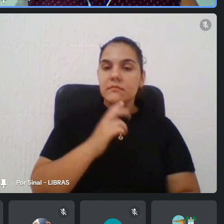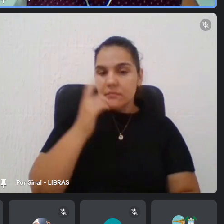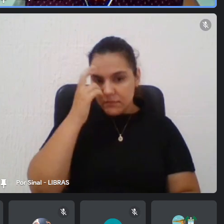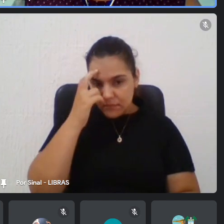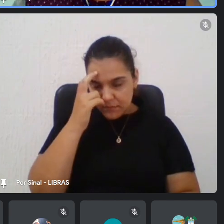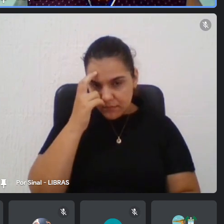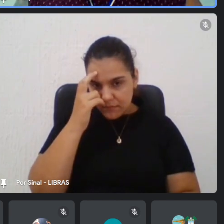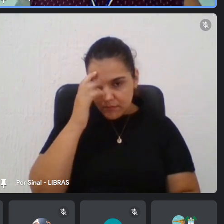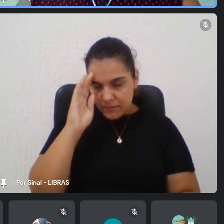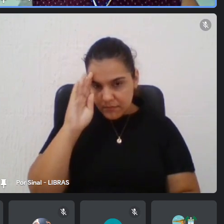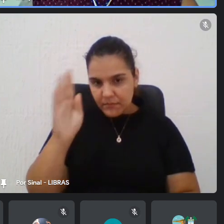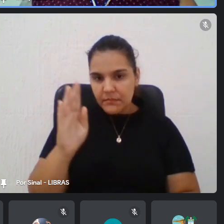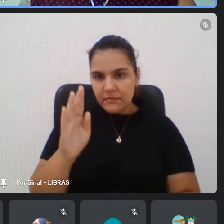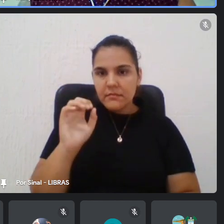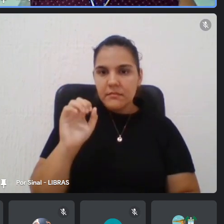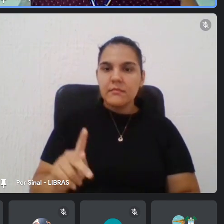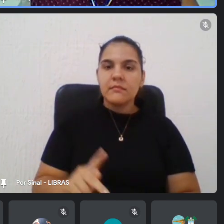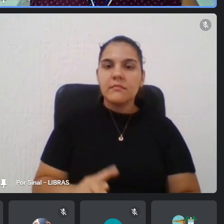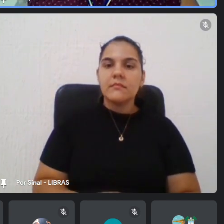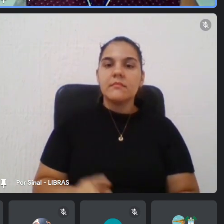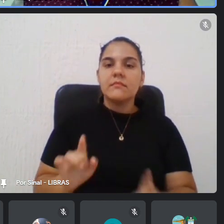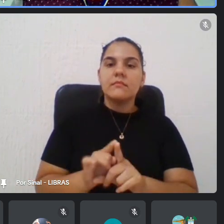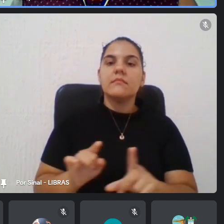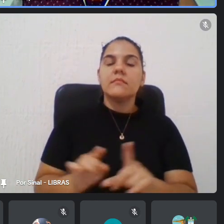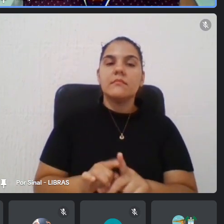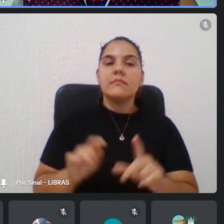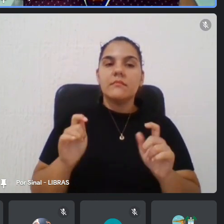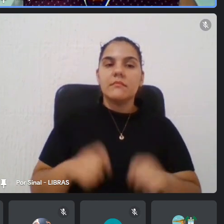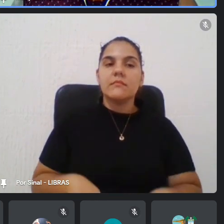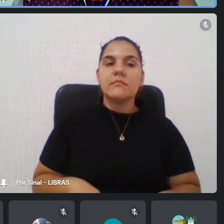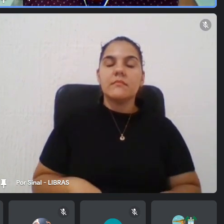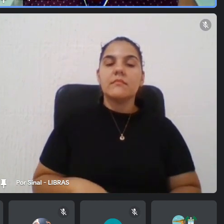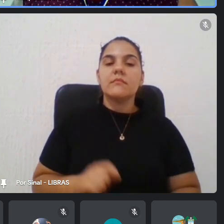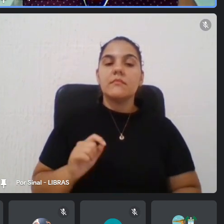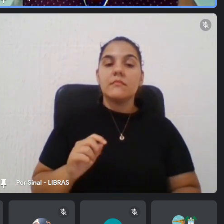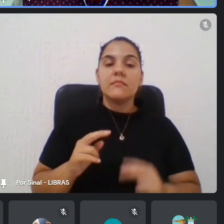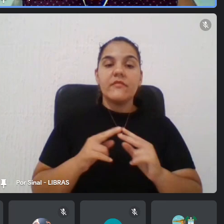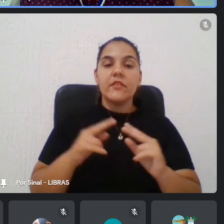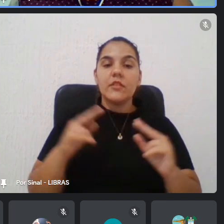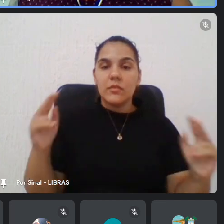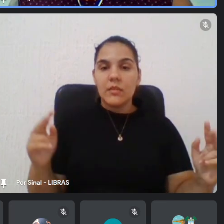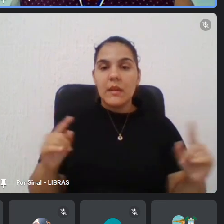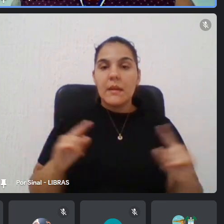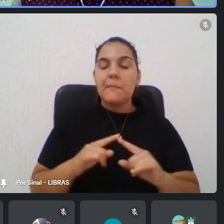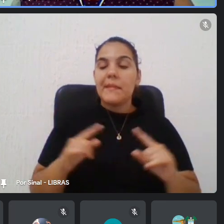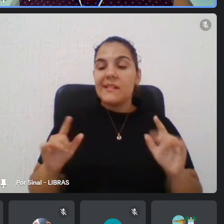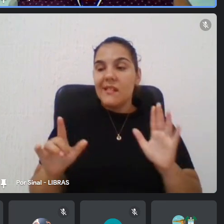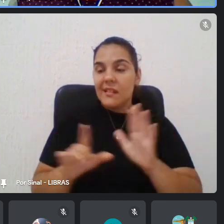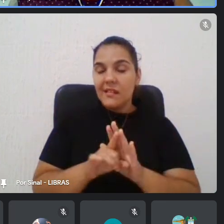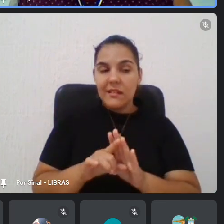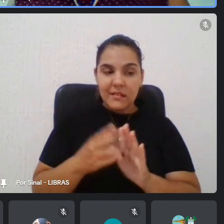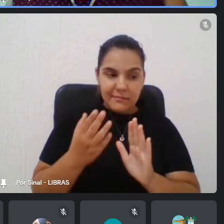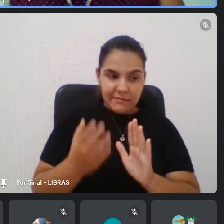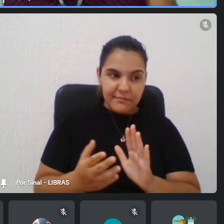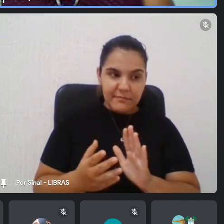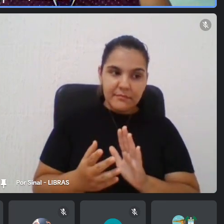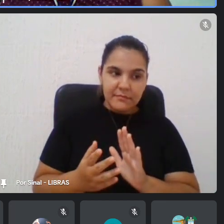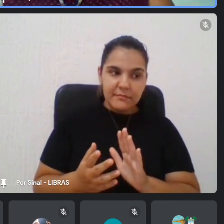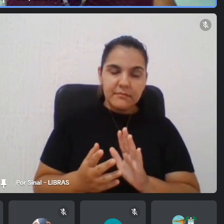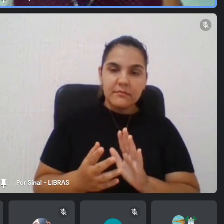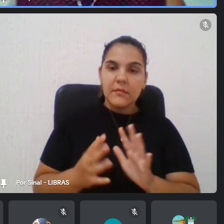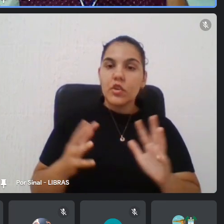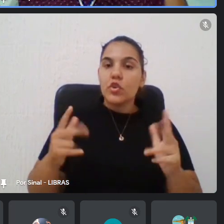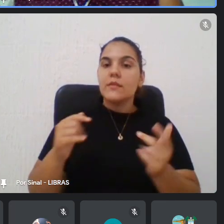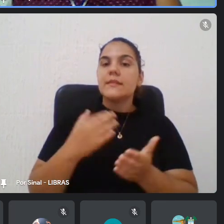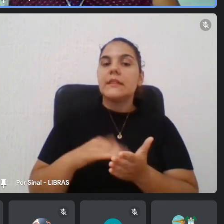elemento, certo? E também é possível fazer ações no formato virtual, porém, na Paulo Gustavo, que os secretários e secretárias de cultura estão